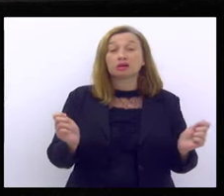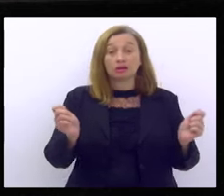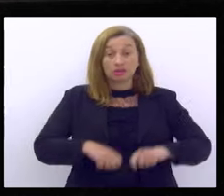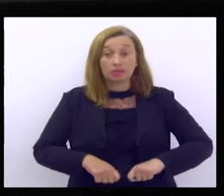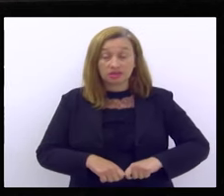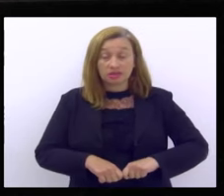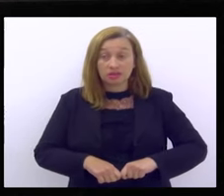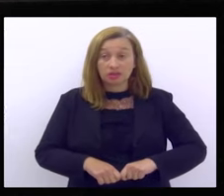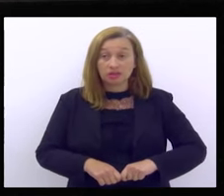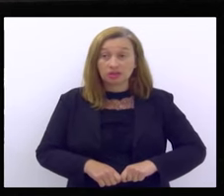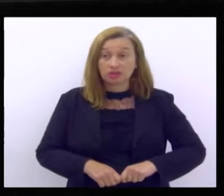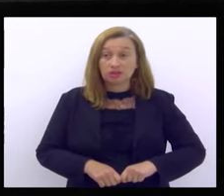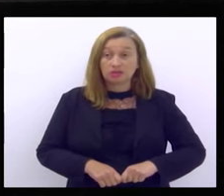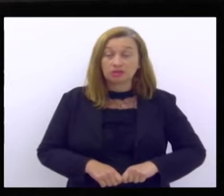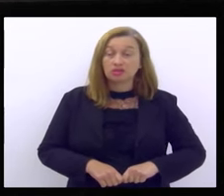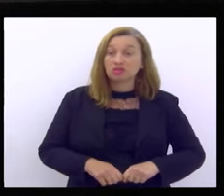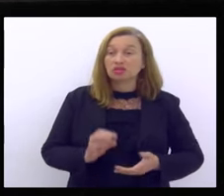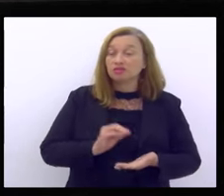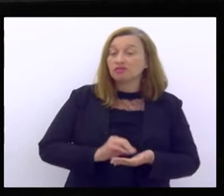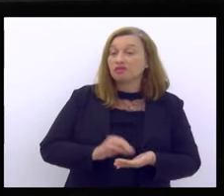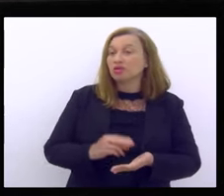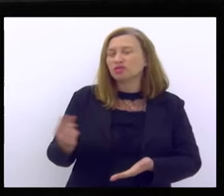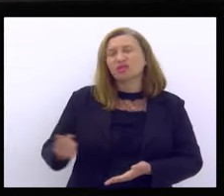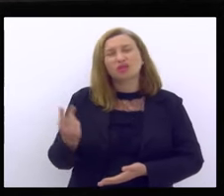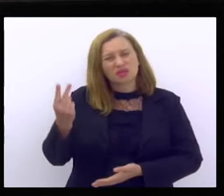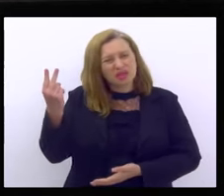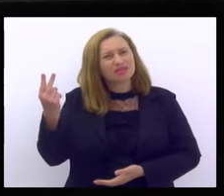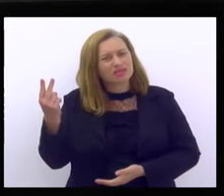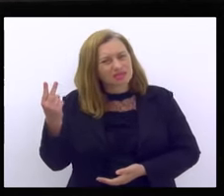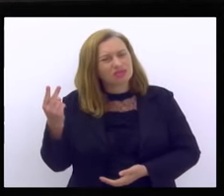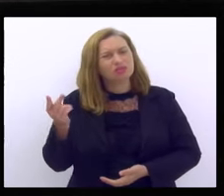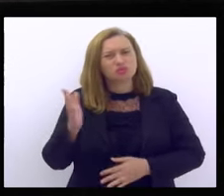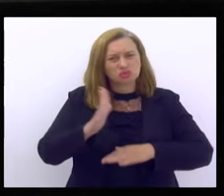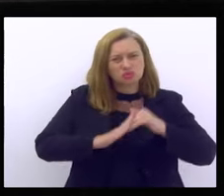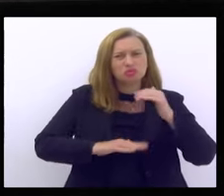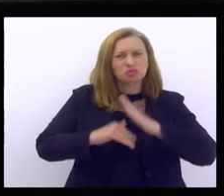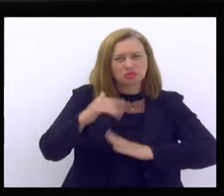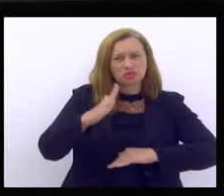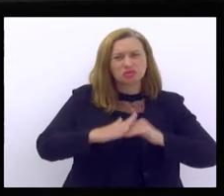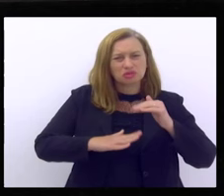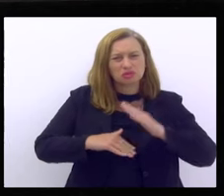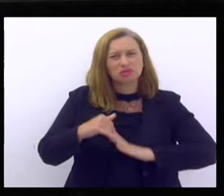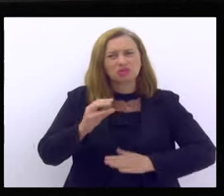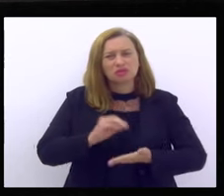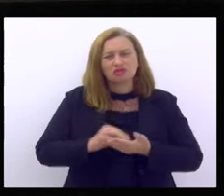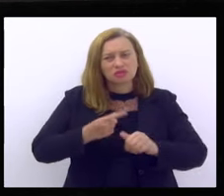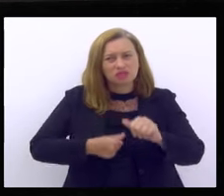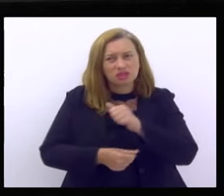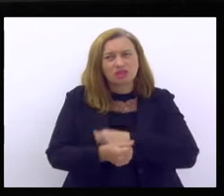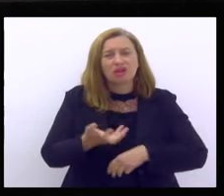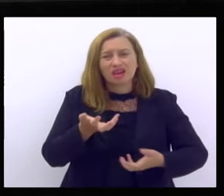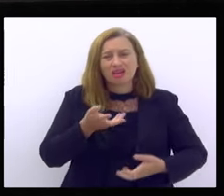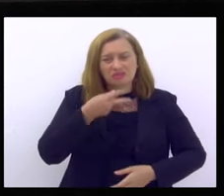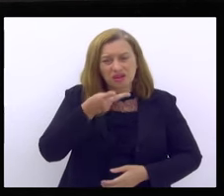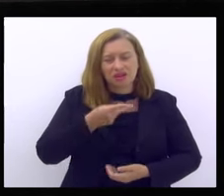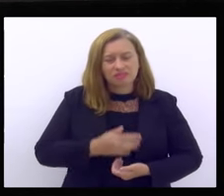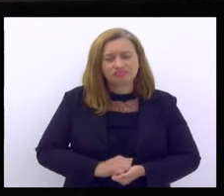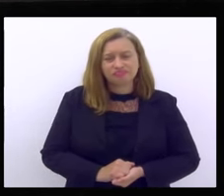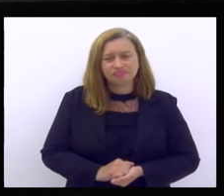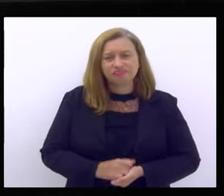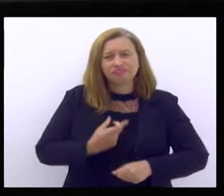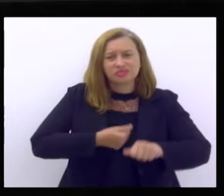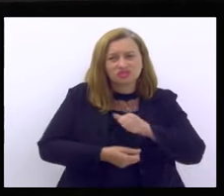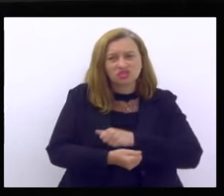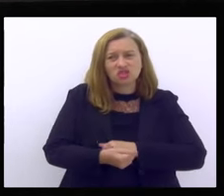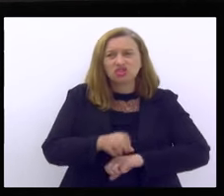capacidade, né, de desvalorização, ou melhor, a desvalorização dos profissionais e a falta de investimento. Quero dizer que investir